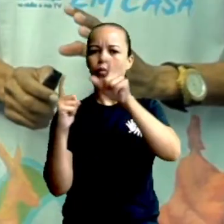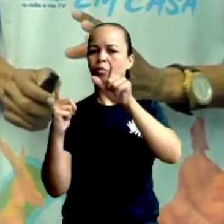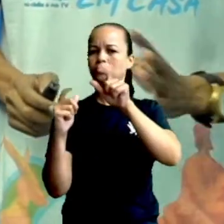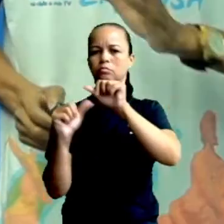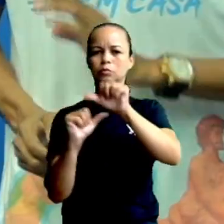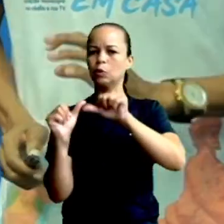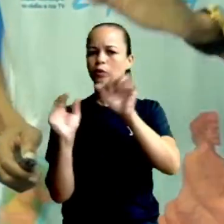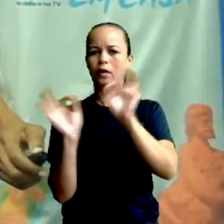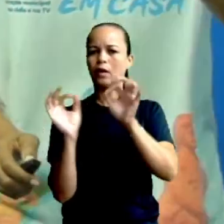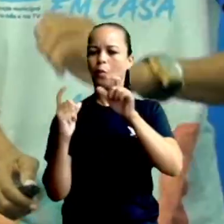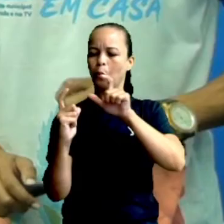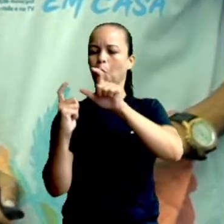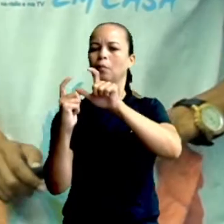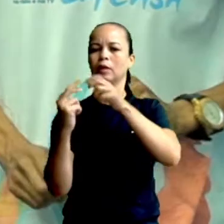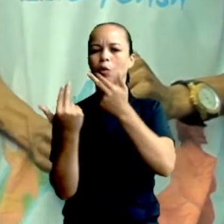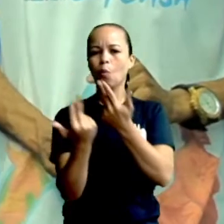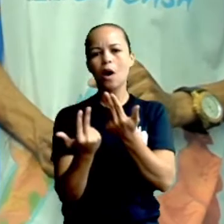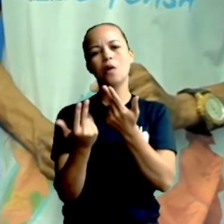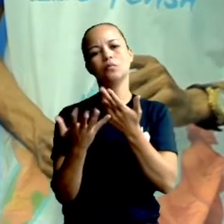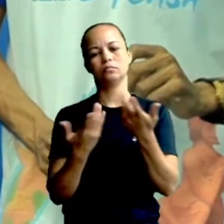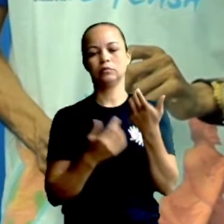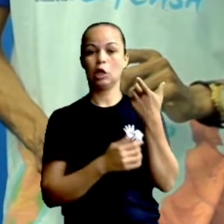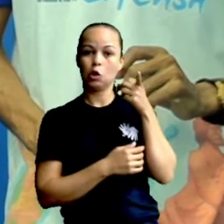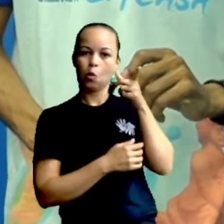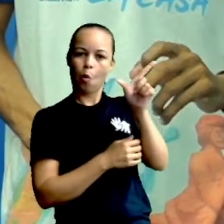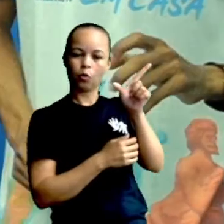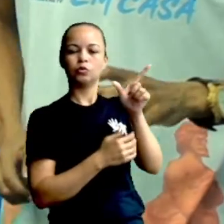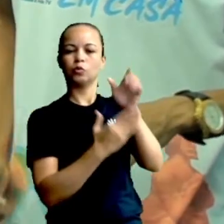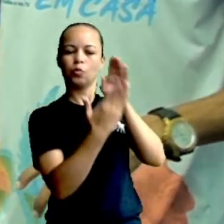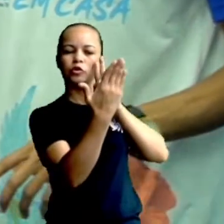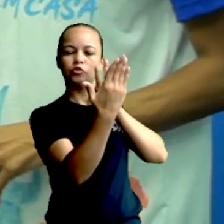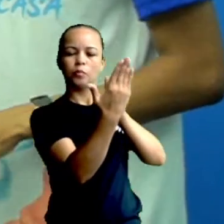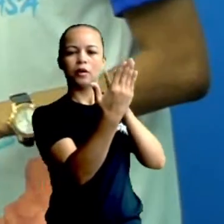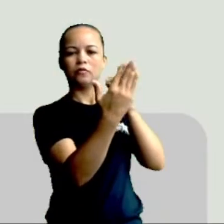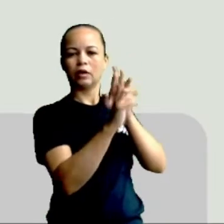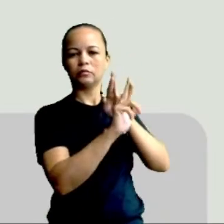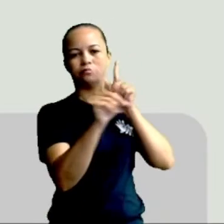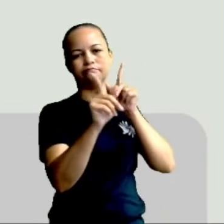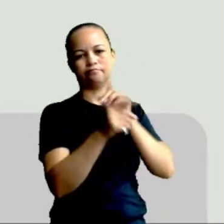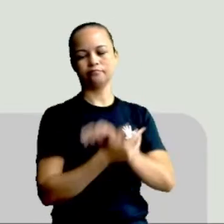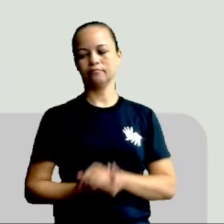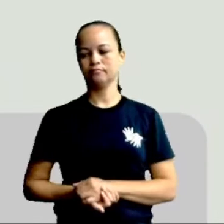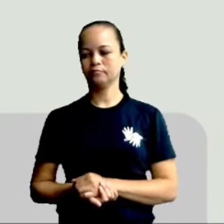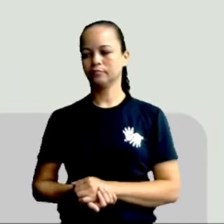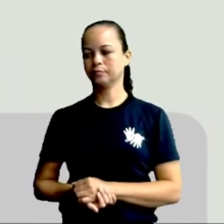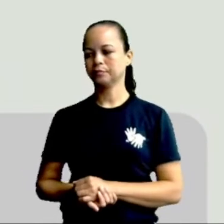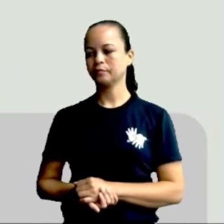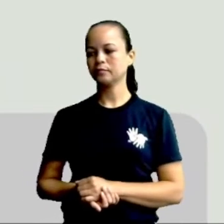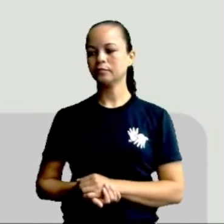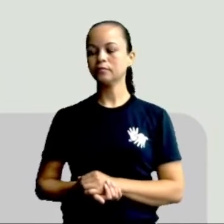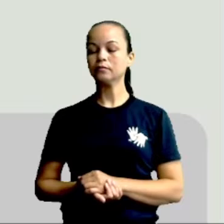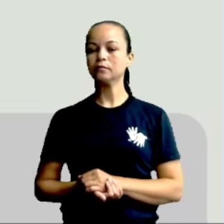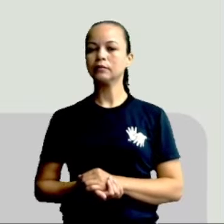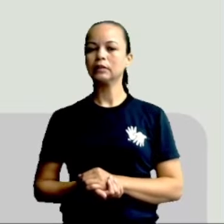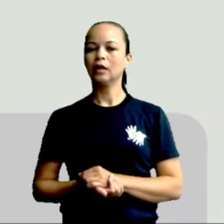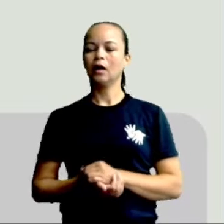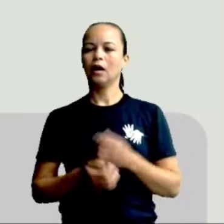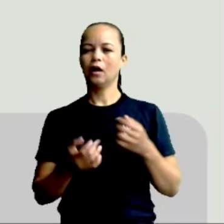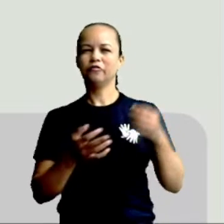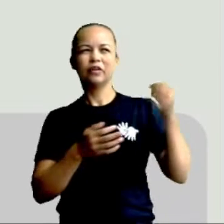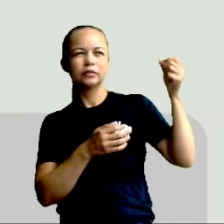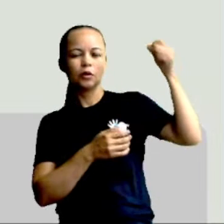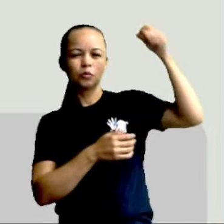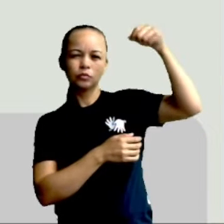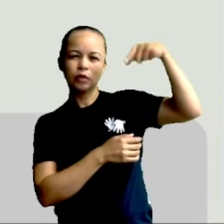modifica. Em outro espelho isso vai acontecer diferente. Beleza? Vamos lá. Então, a reflexão da luz em um